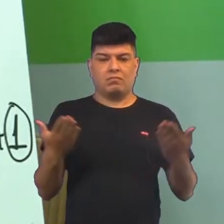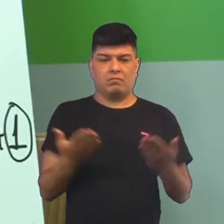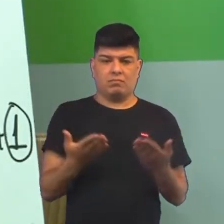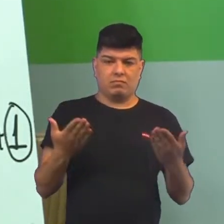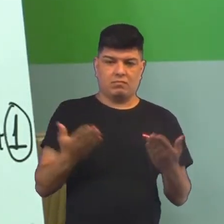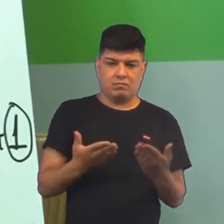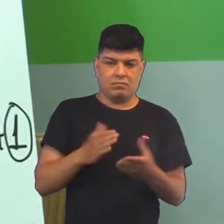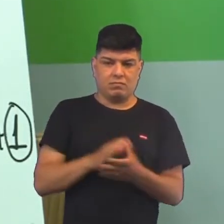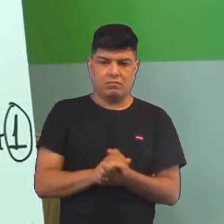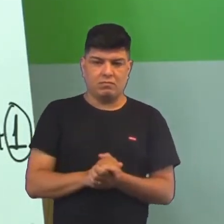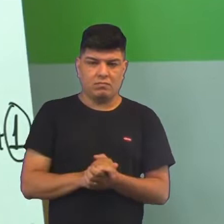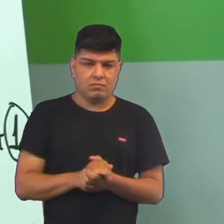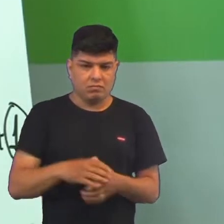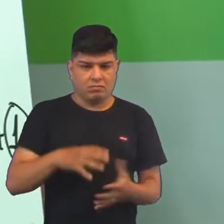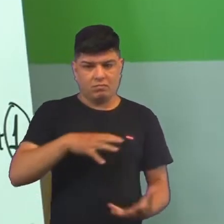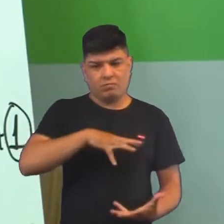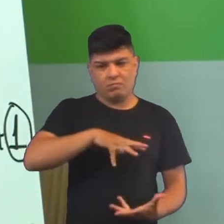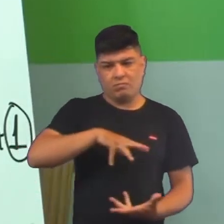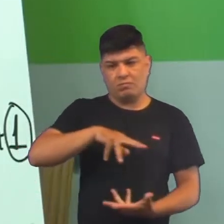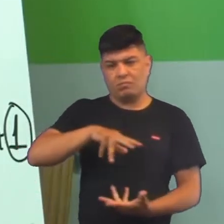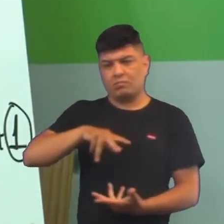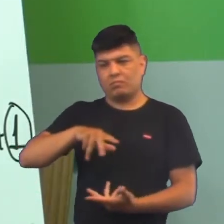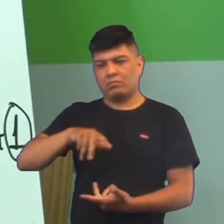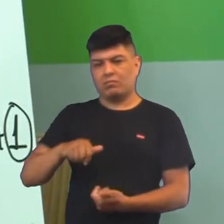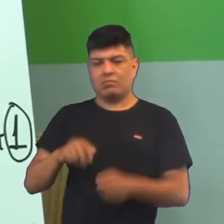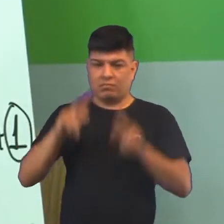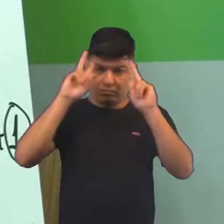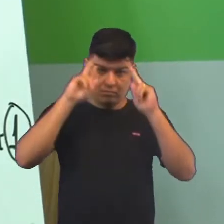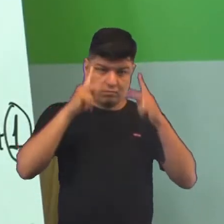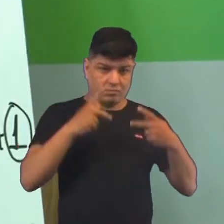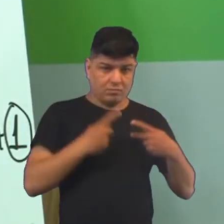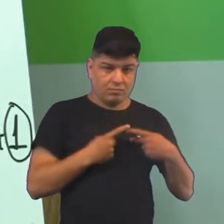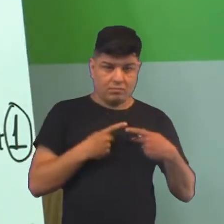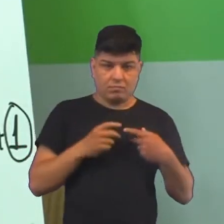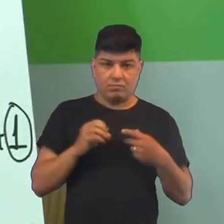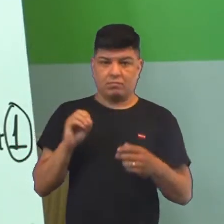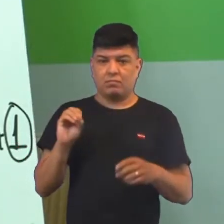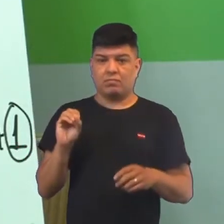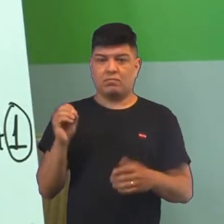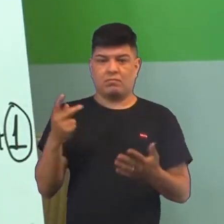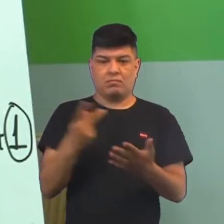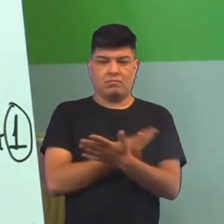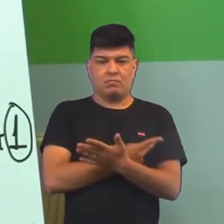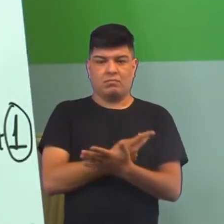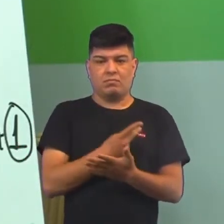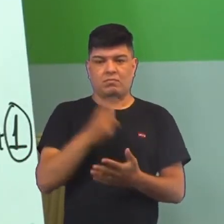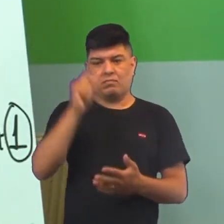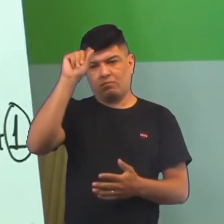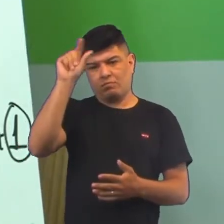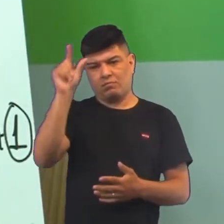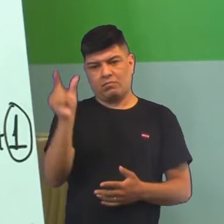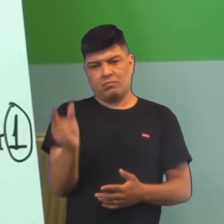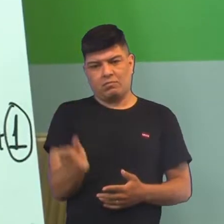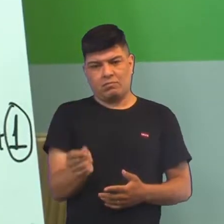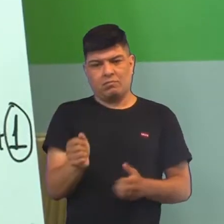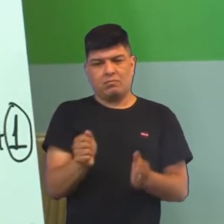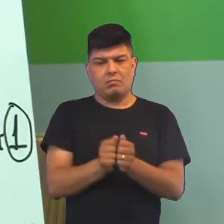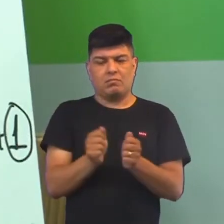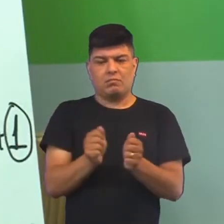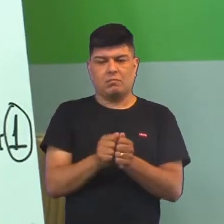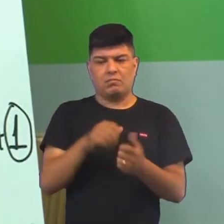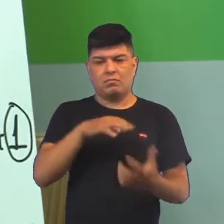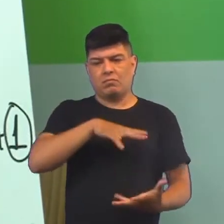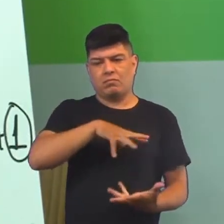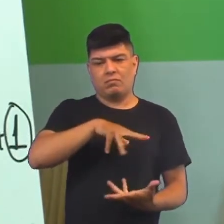Então, quando a Terra está girando aqui, em torno de si mesma, também acontece o movimento da Lua junto com a